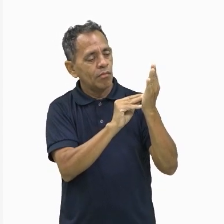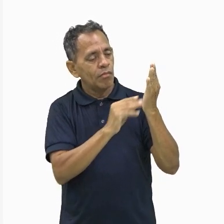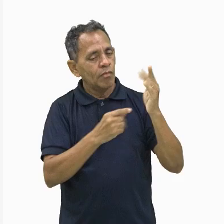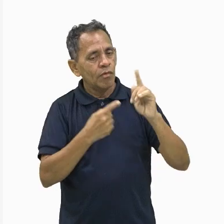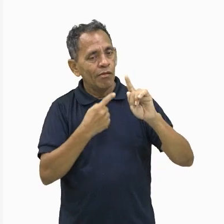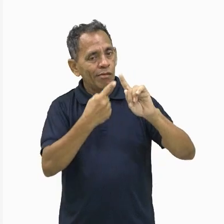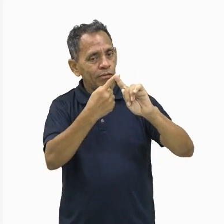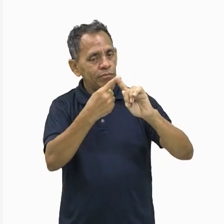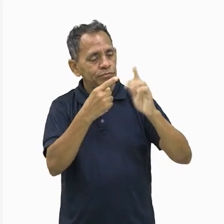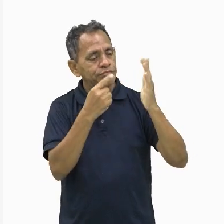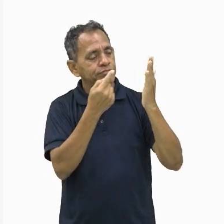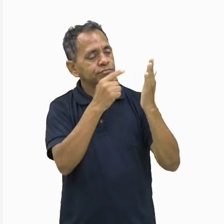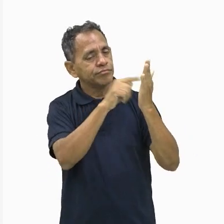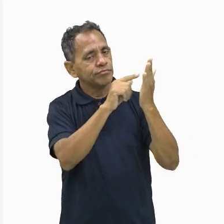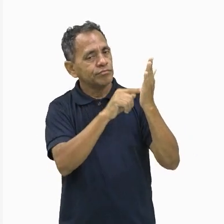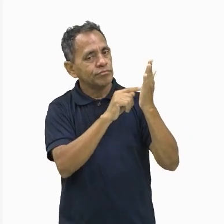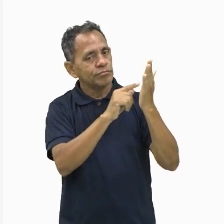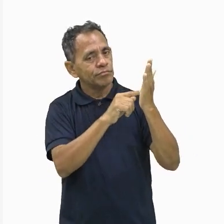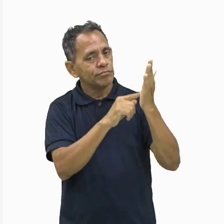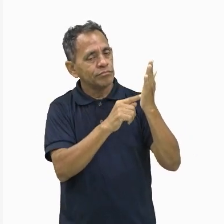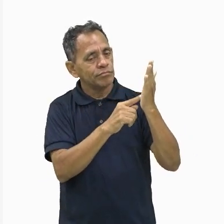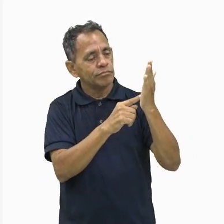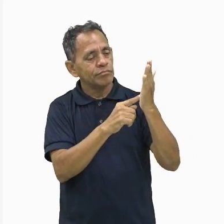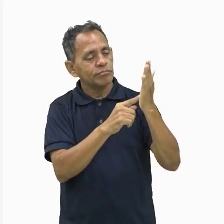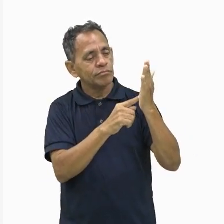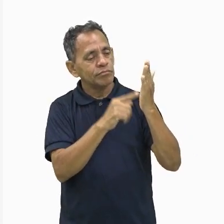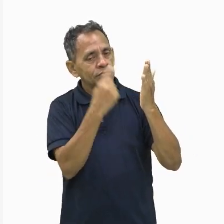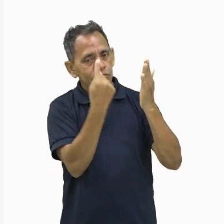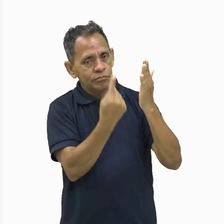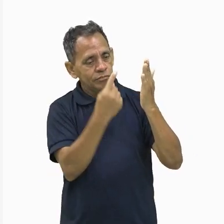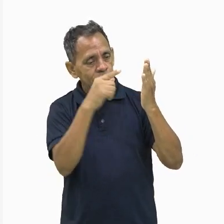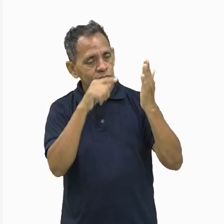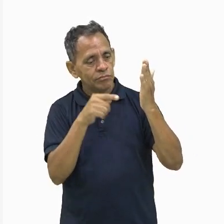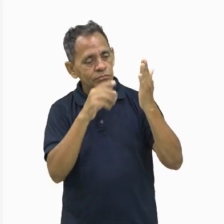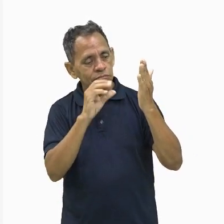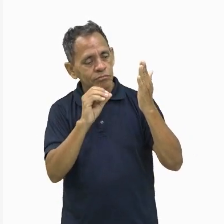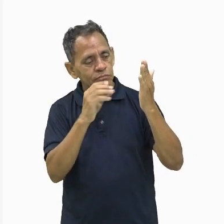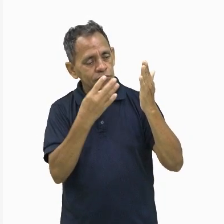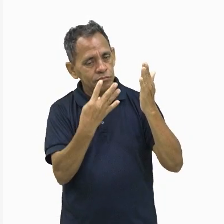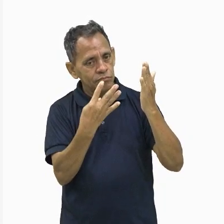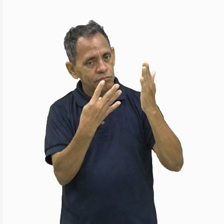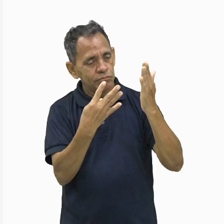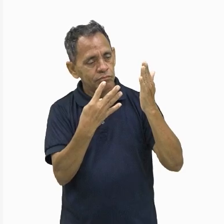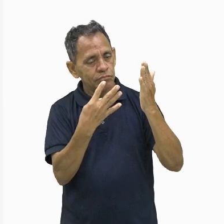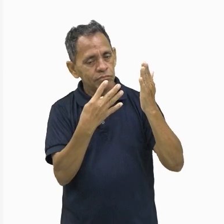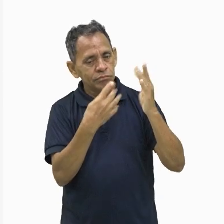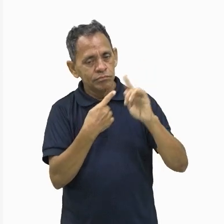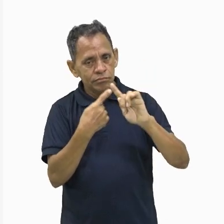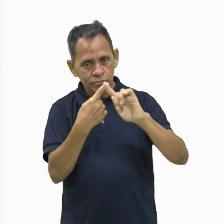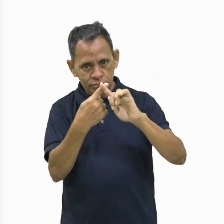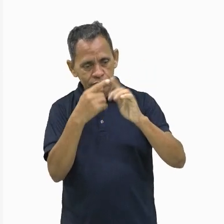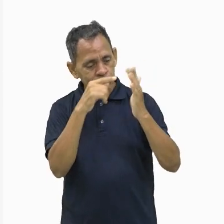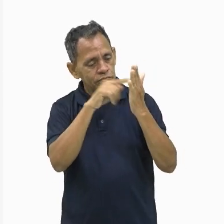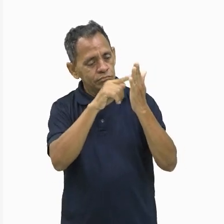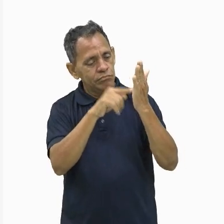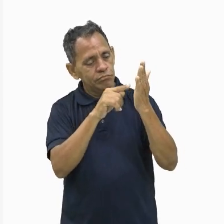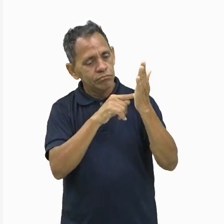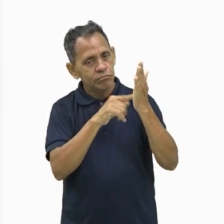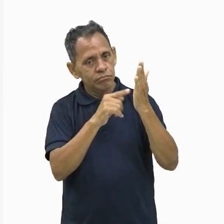vezes quanto? Vezes o fator do aumento, que é 1,04, vezes o fator do desconto,